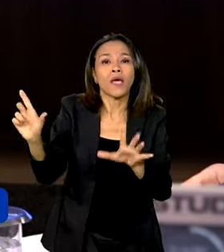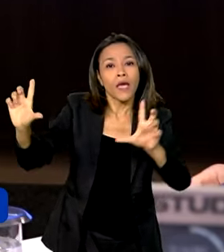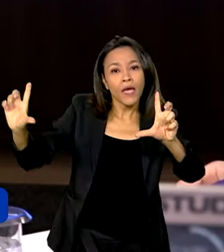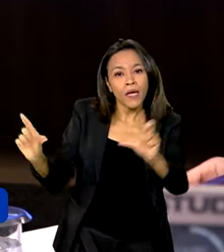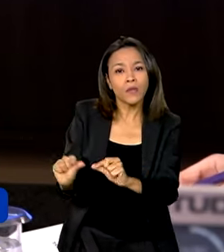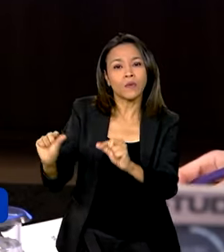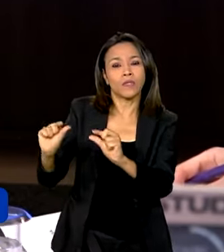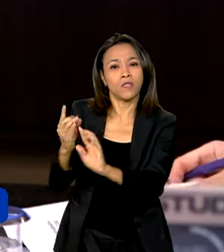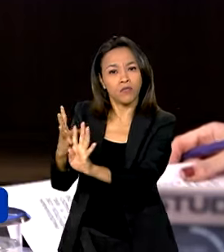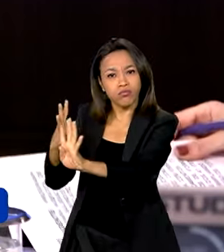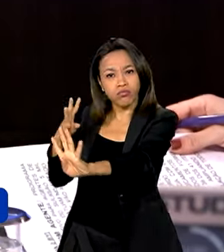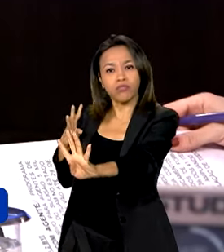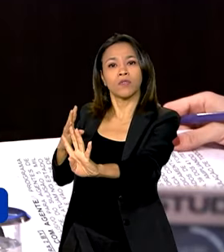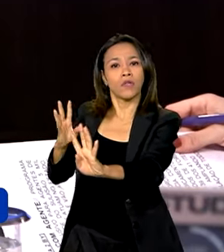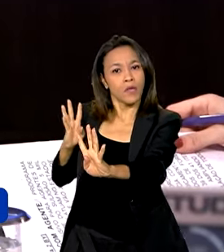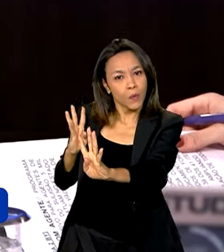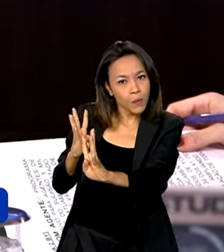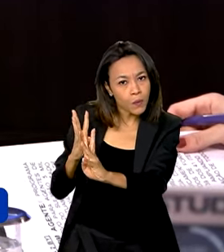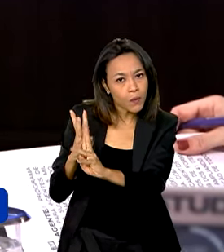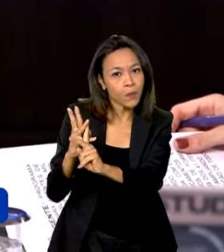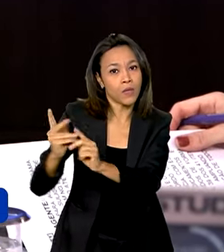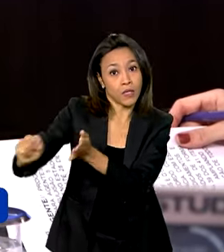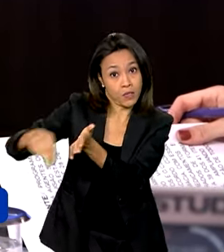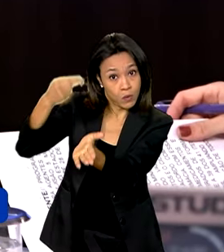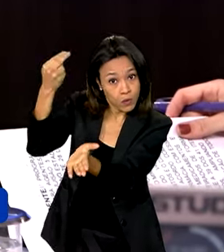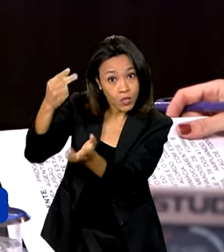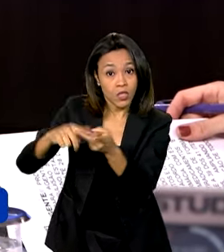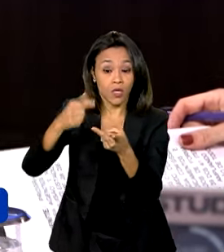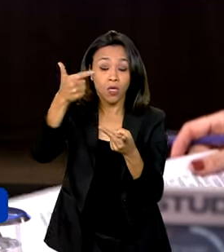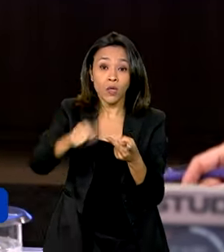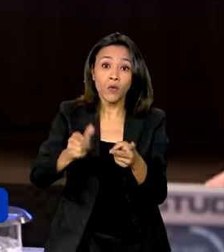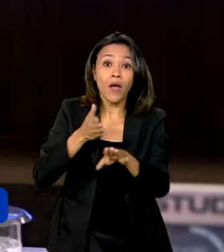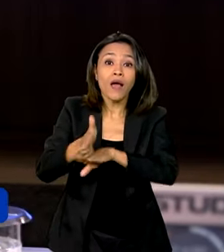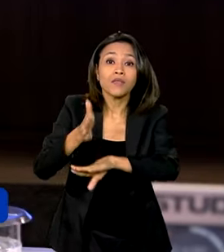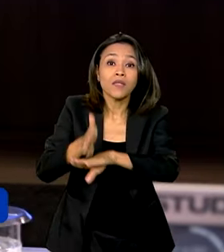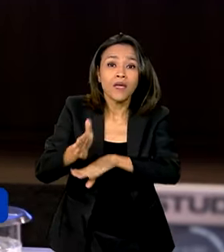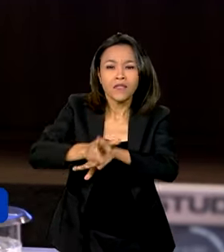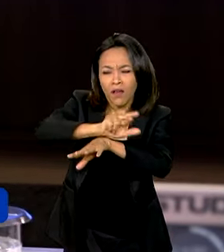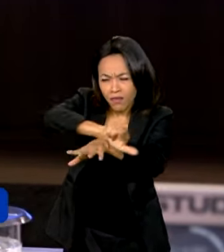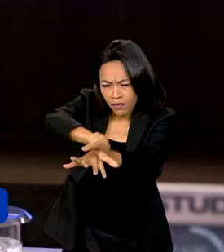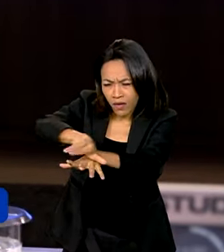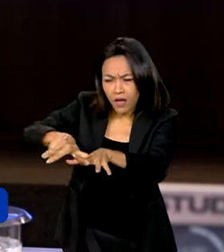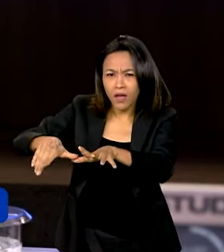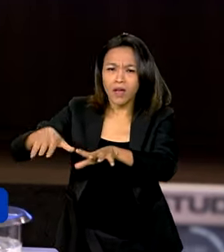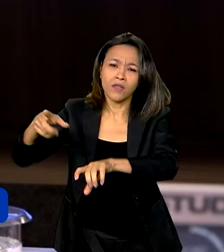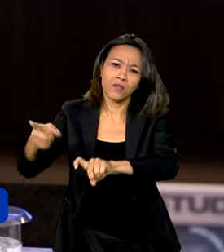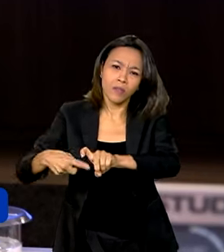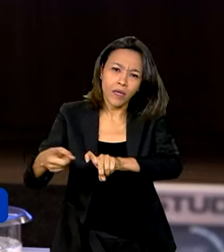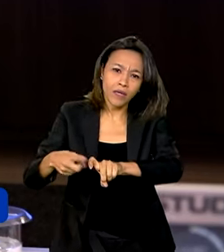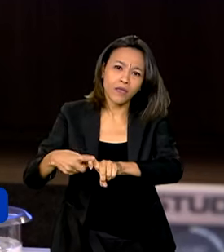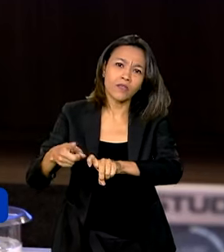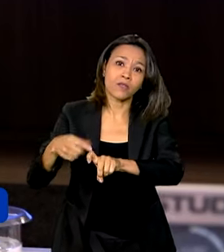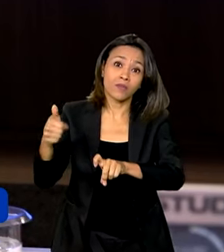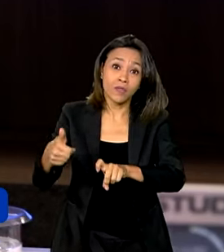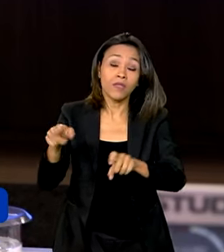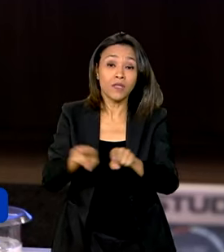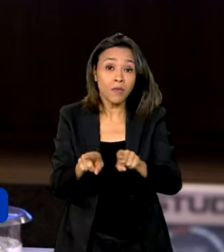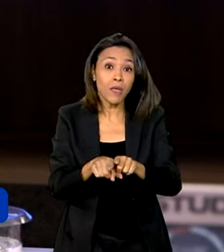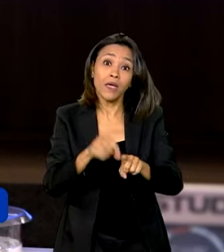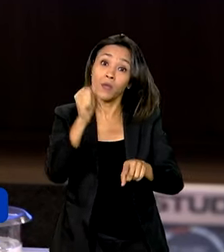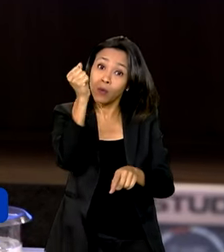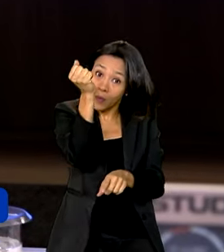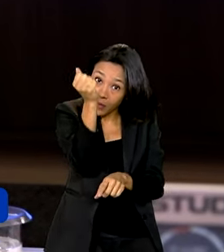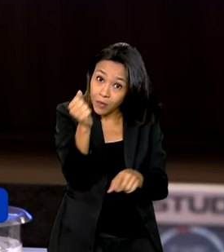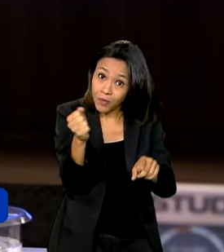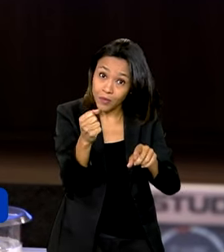cirurgia e agora o mais acesso a especialistas e o SUS digital colocando o Brasil eh nessa